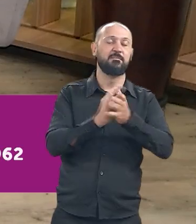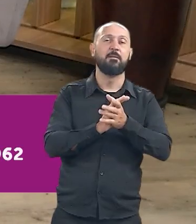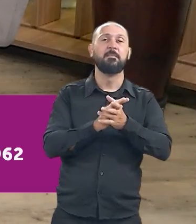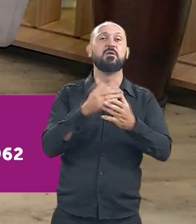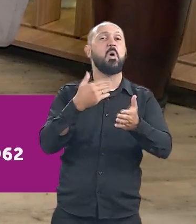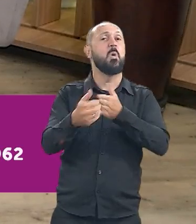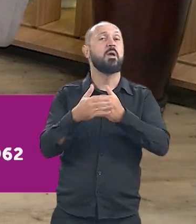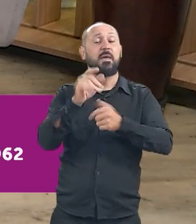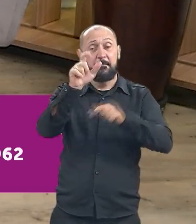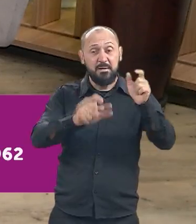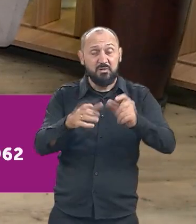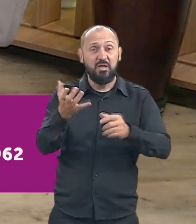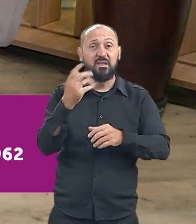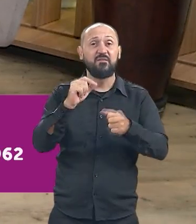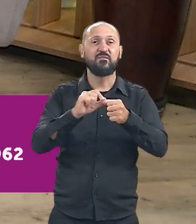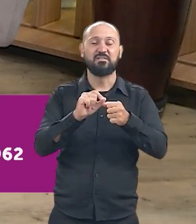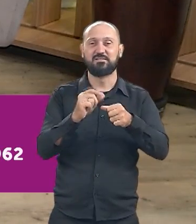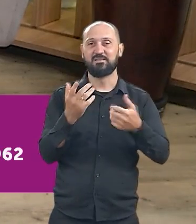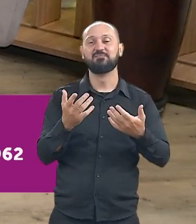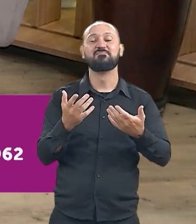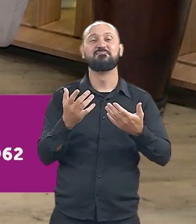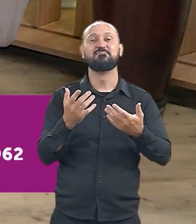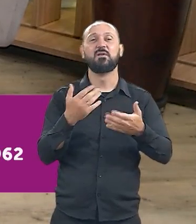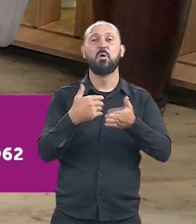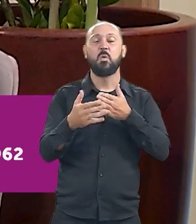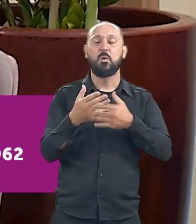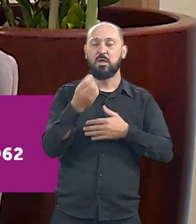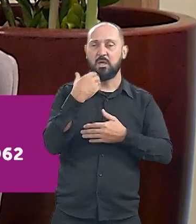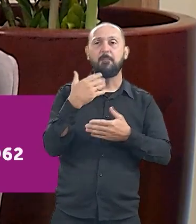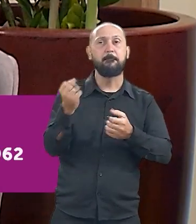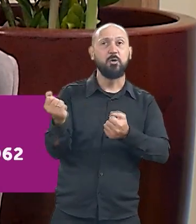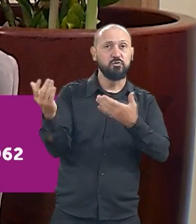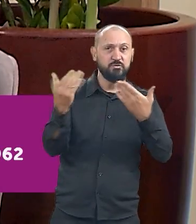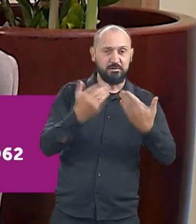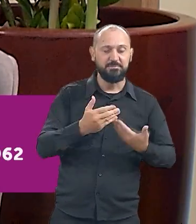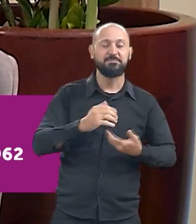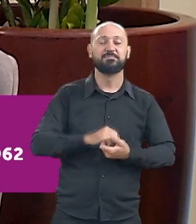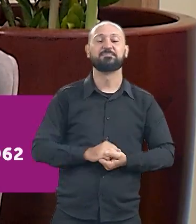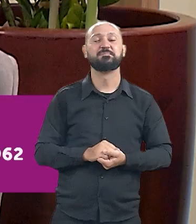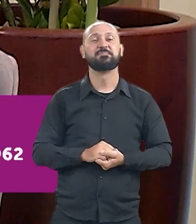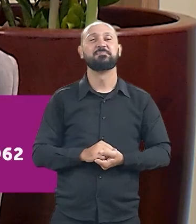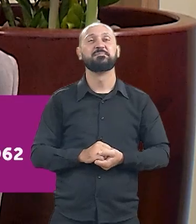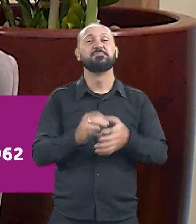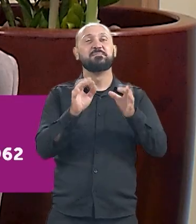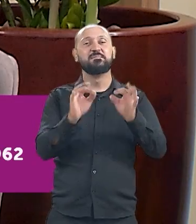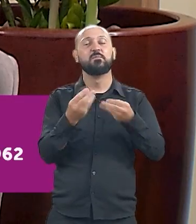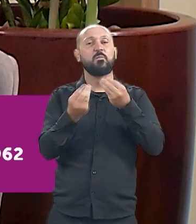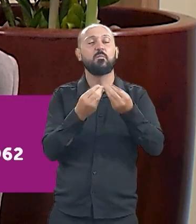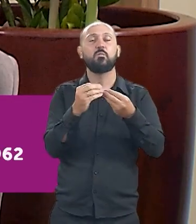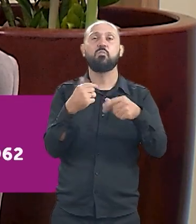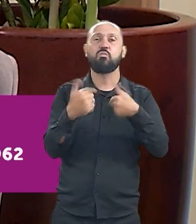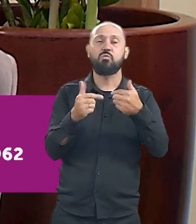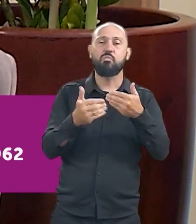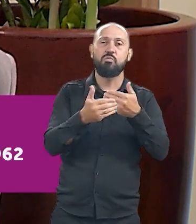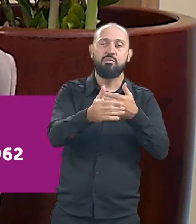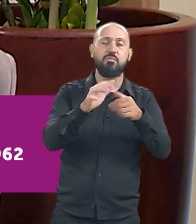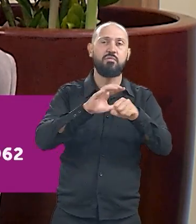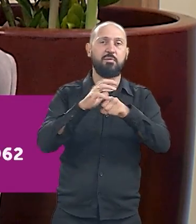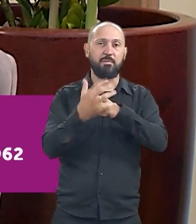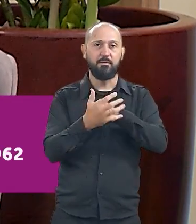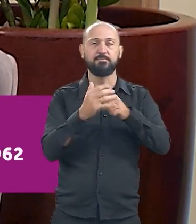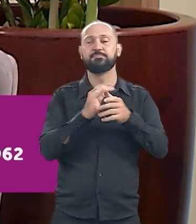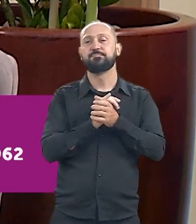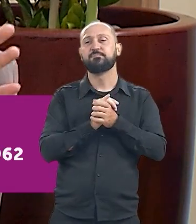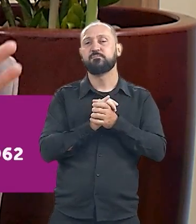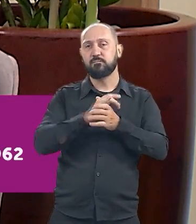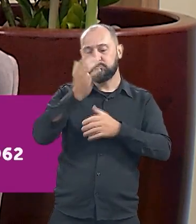qualquer canal é bem-vindo. Certo. E como é que vocês atuaram na pandemia? Eu não sei como é que funcionava no começo